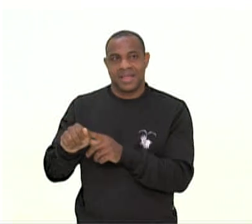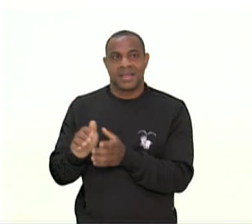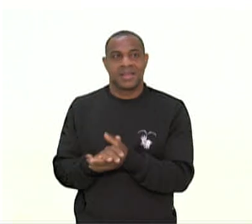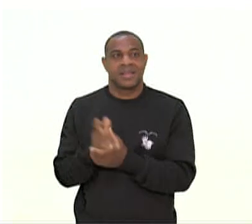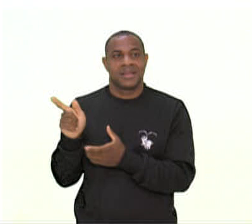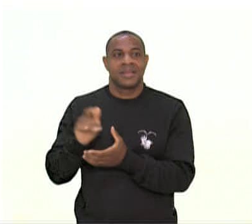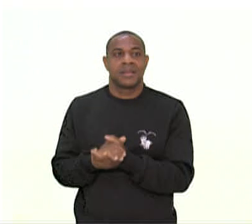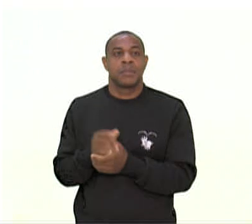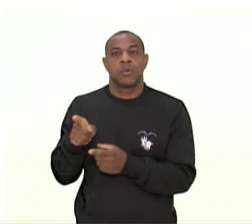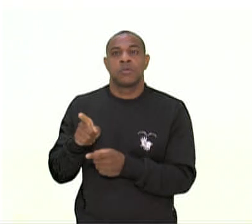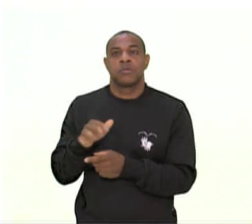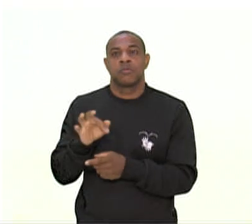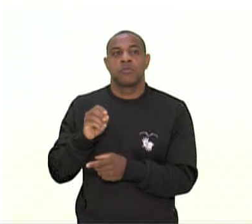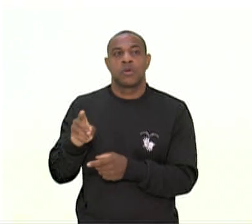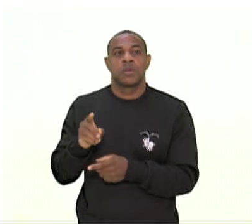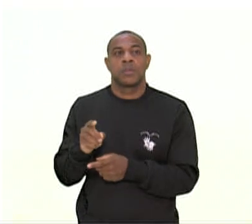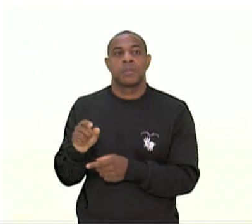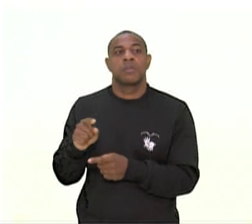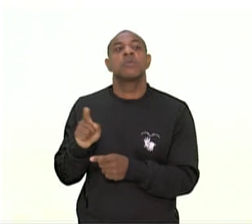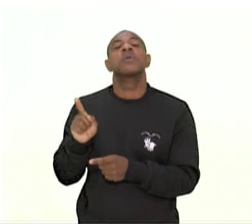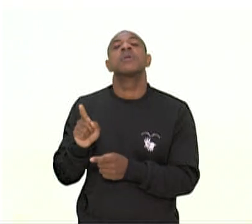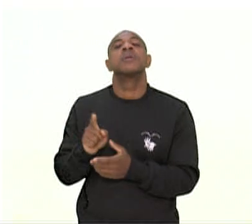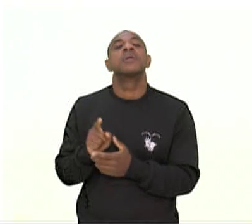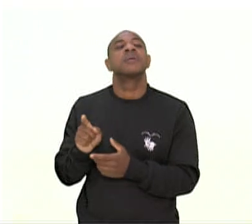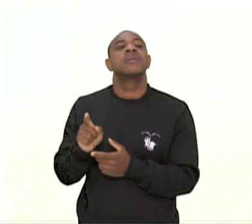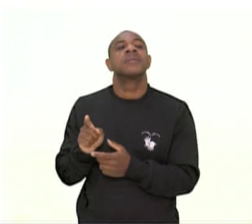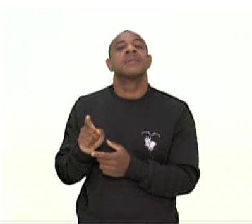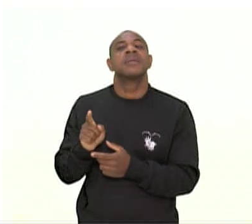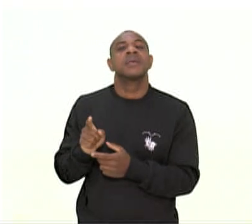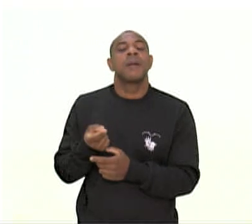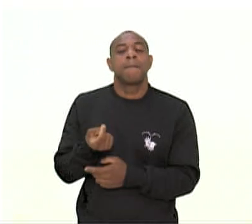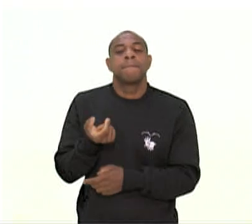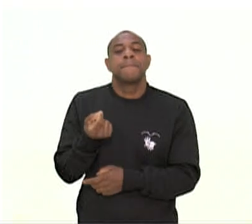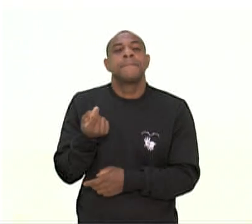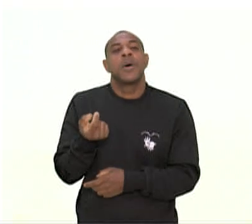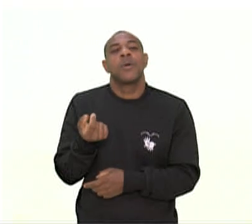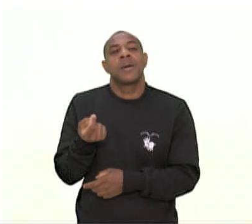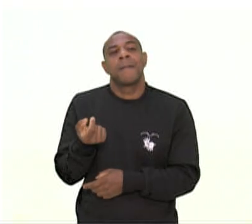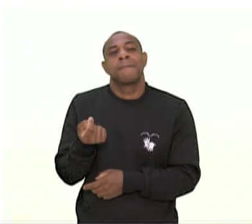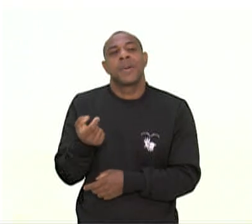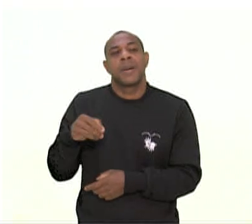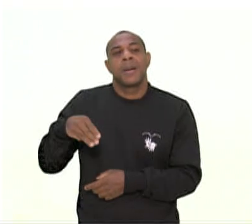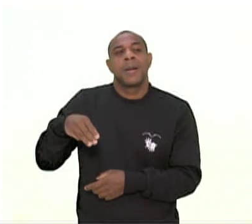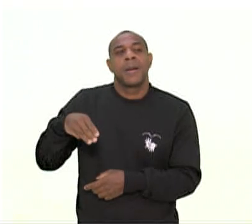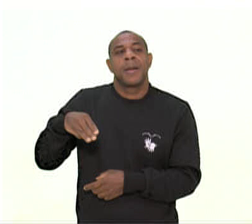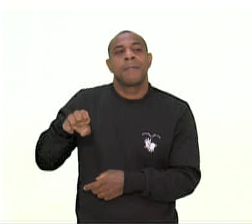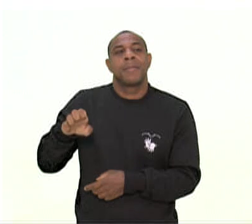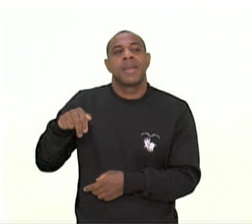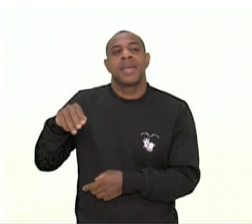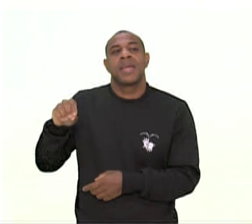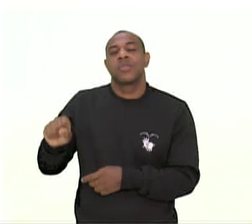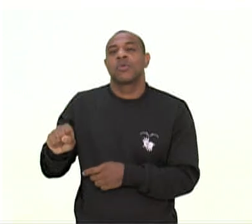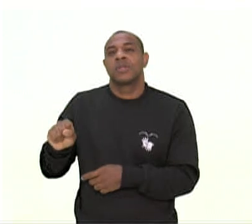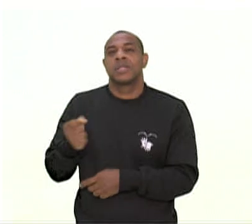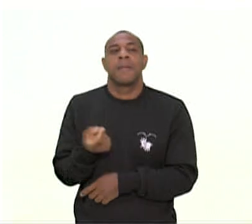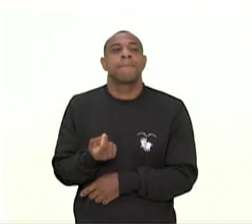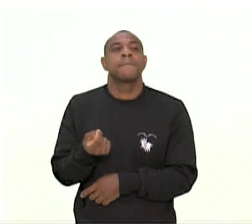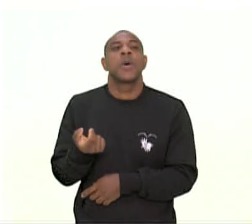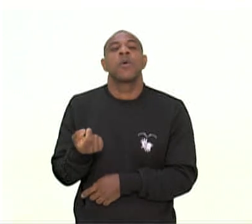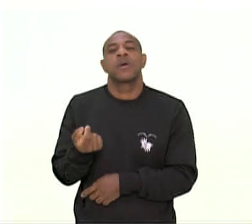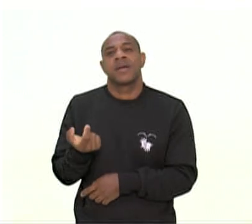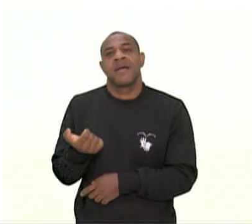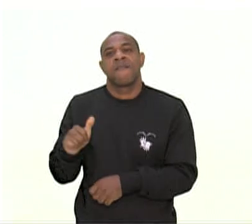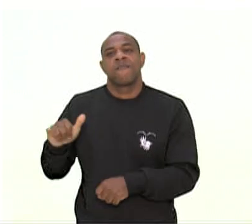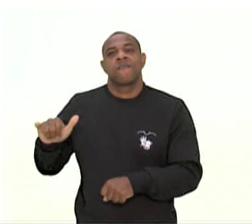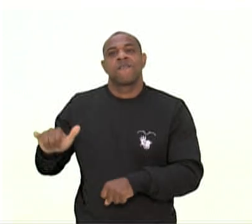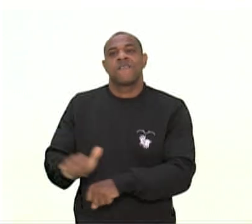porque você foi o que menos falhas apresentou. Ah, professora, mas a palavra falhas é feminina e eu achei que,